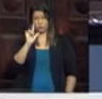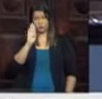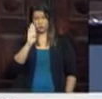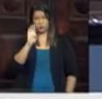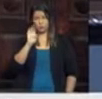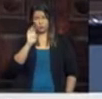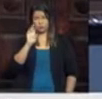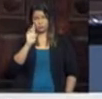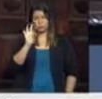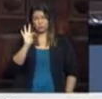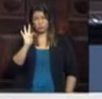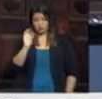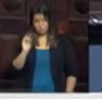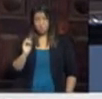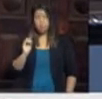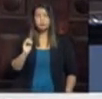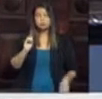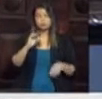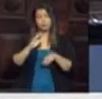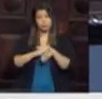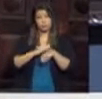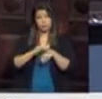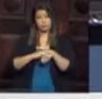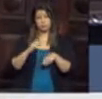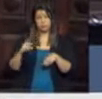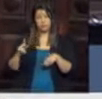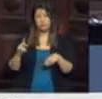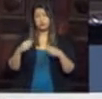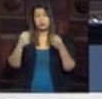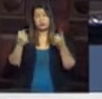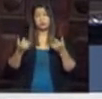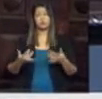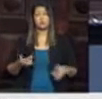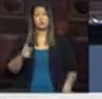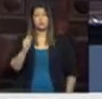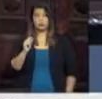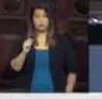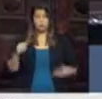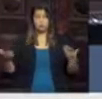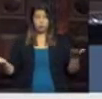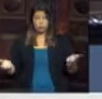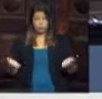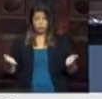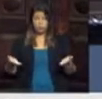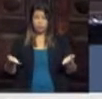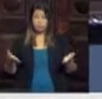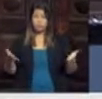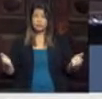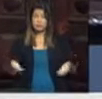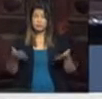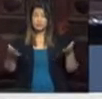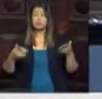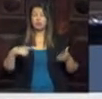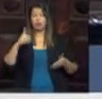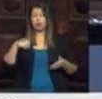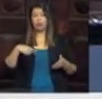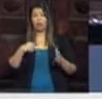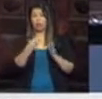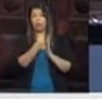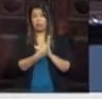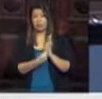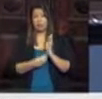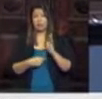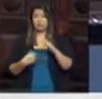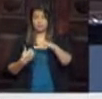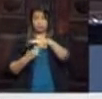está chegando aqui. Hoje, o incentivo é autodeclaração. A